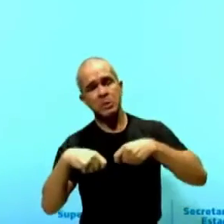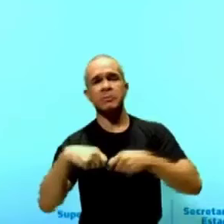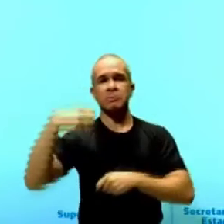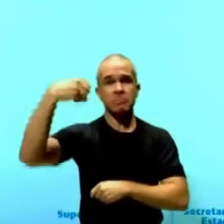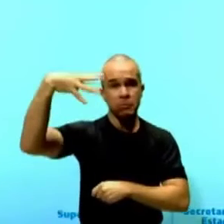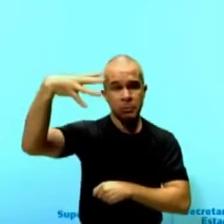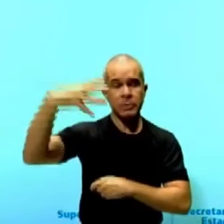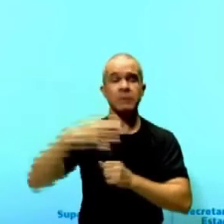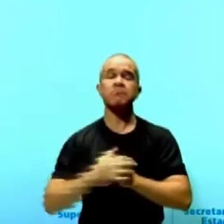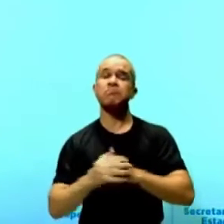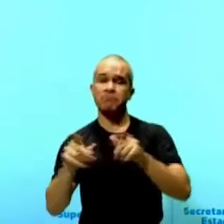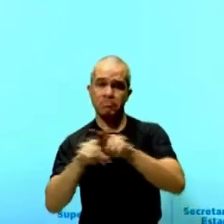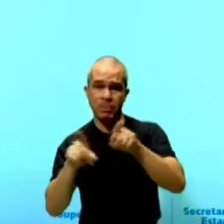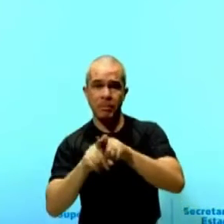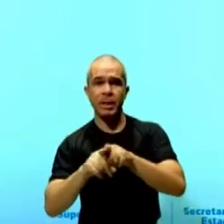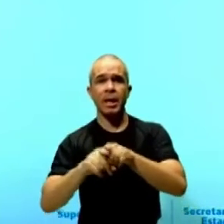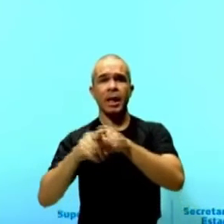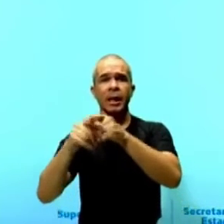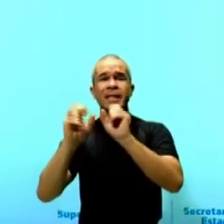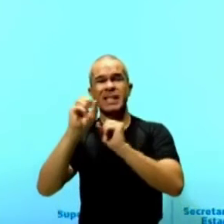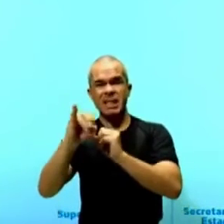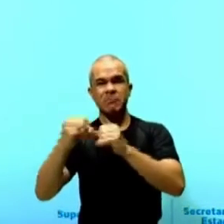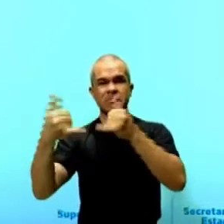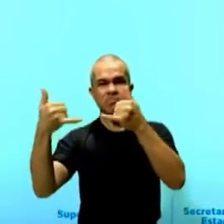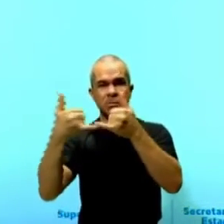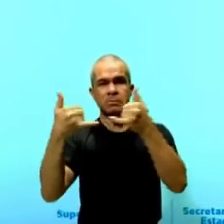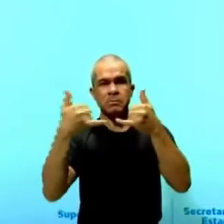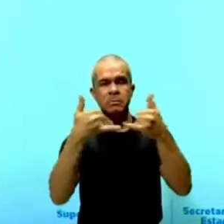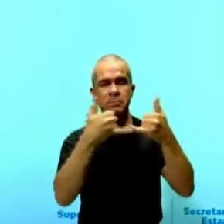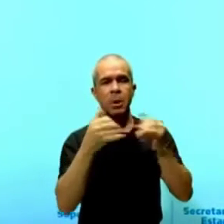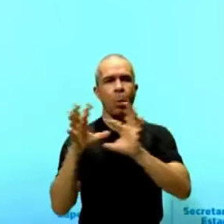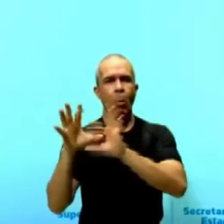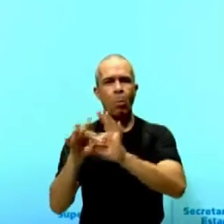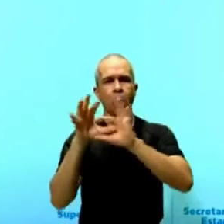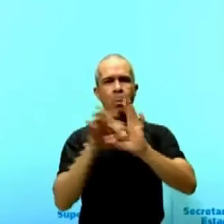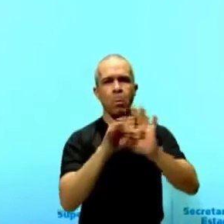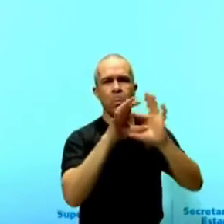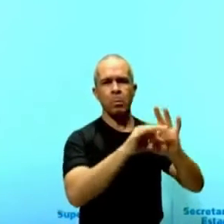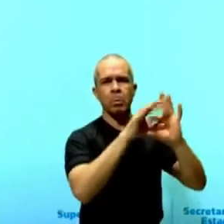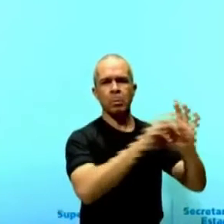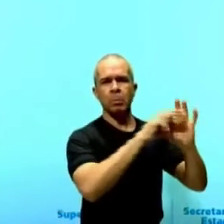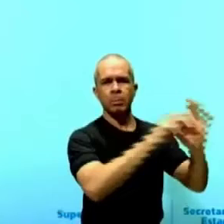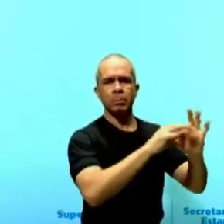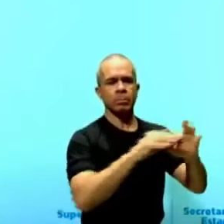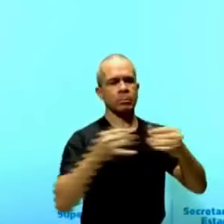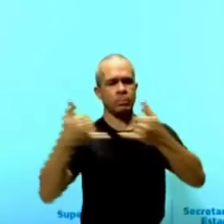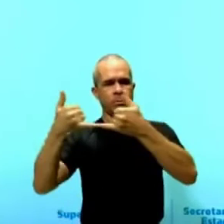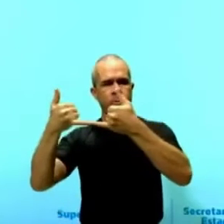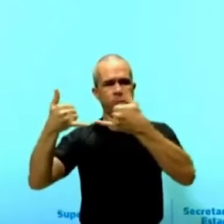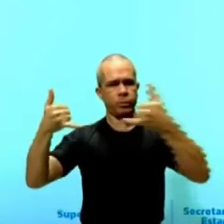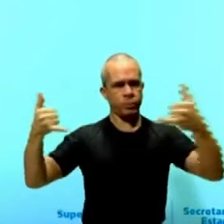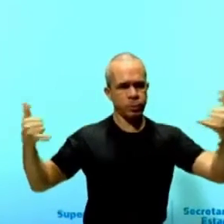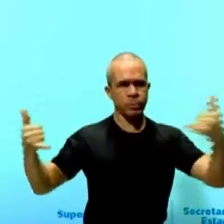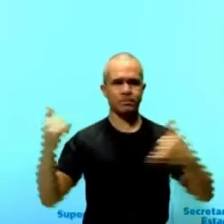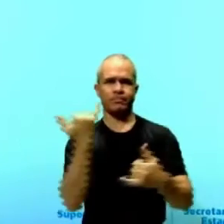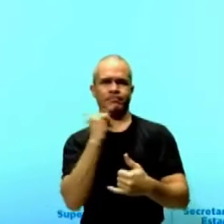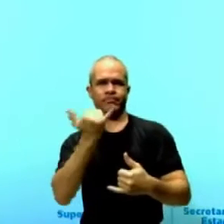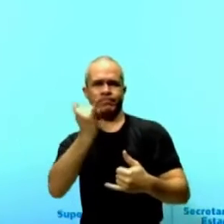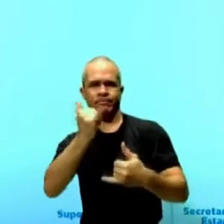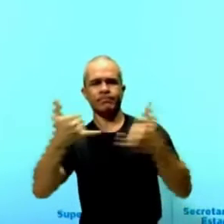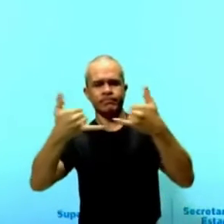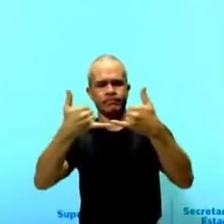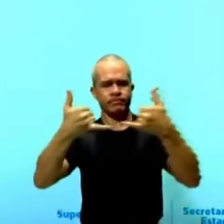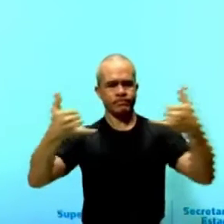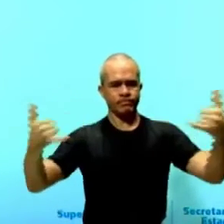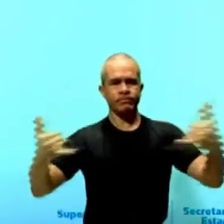falar. E aí, quando eu conecto esses caras, o que acontece? Começa a passar nesse meu circuito uma determinada corrente elétrica,